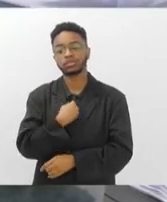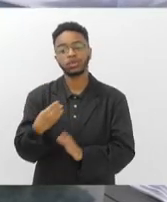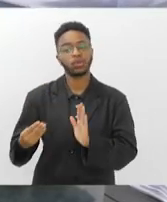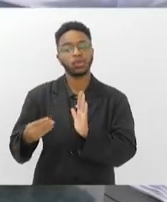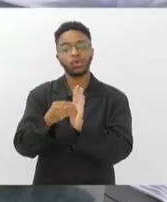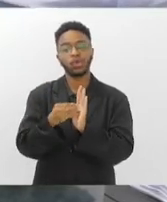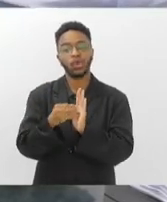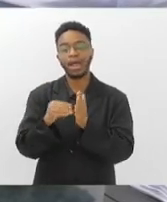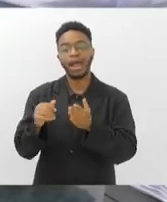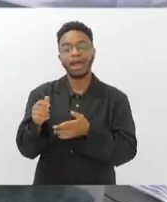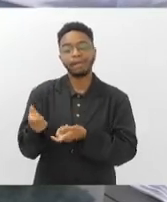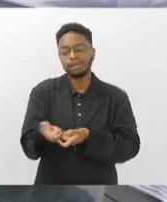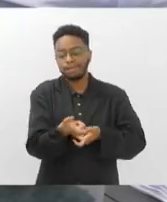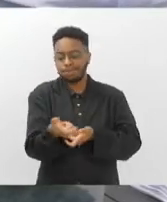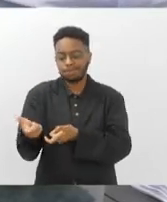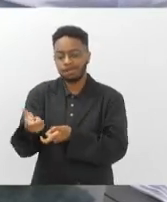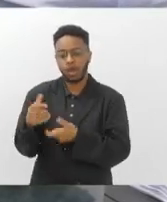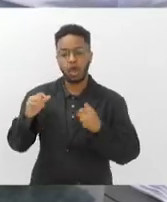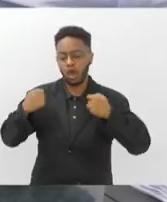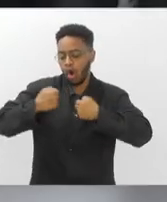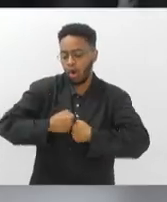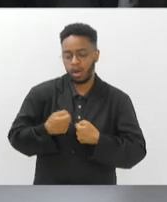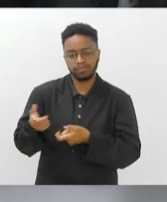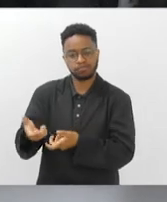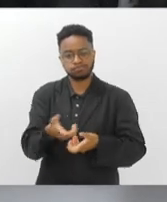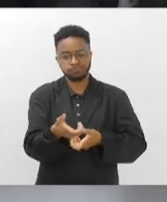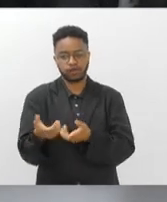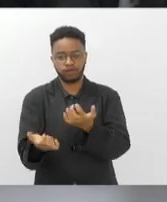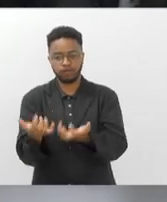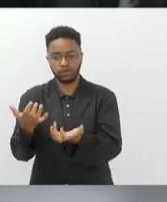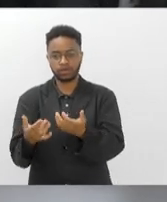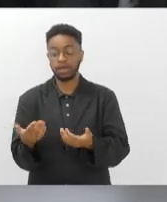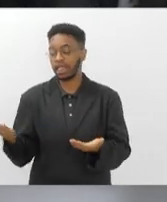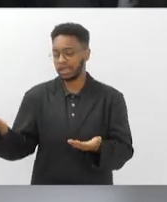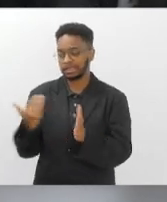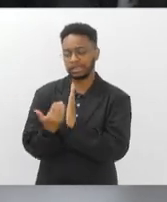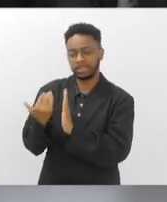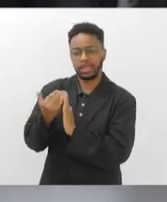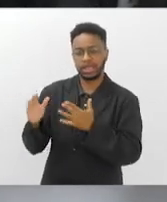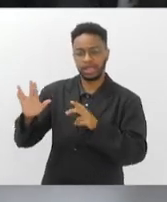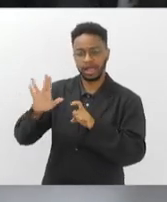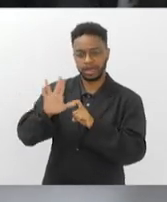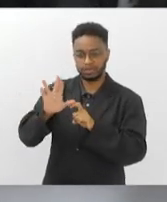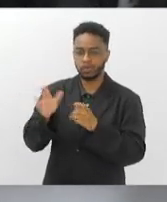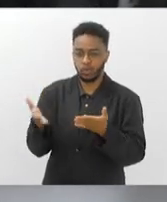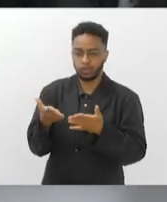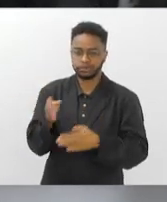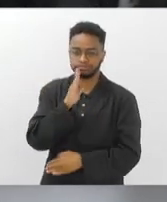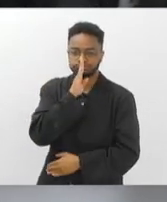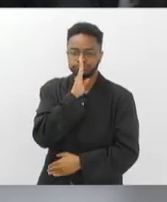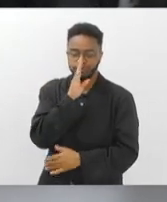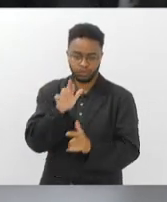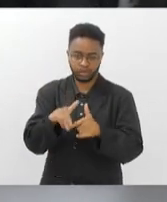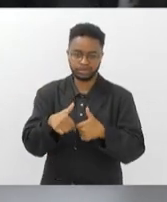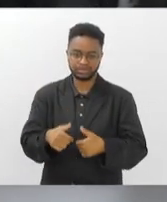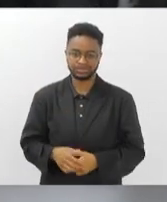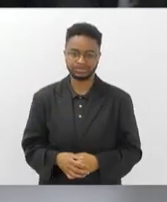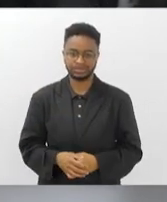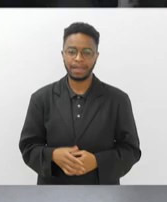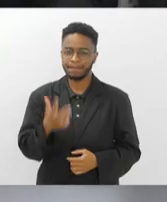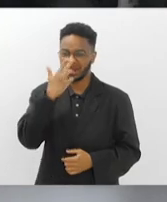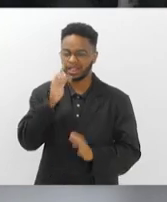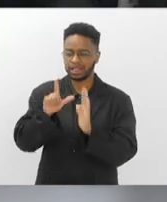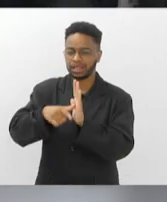uniforme e apagar o fogo por aí. Acho que o deputado Mink exagerou no canabidiol hoje, está anestesiado. Muito calmo. Está letárgico.